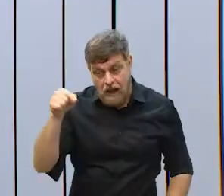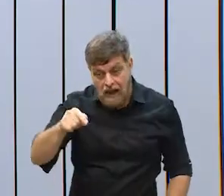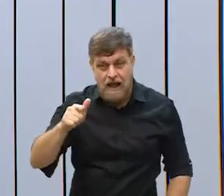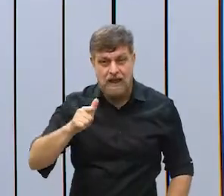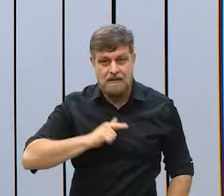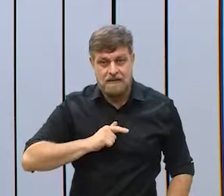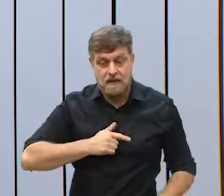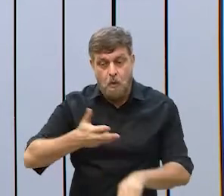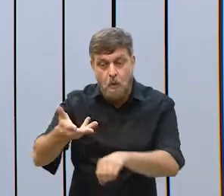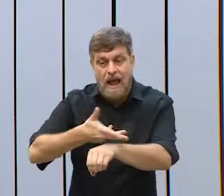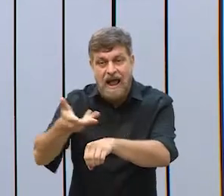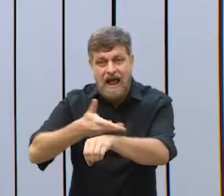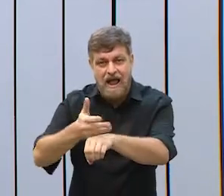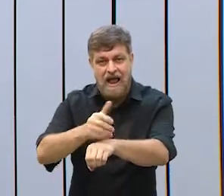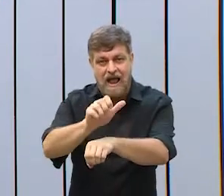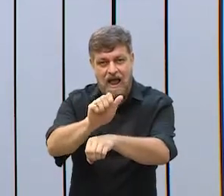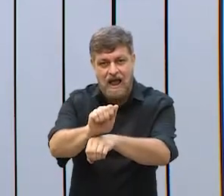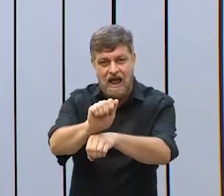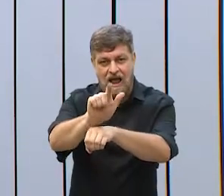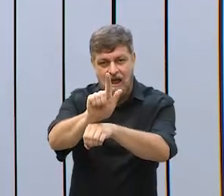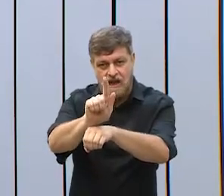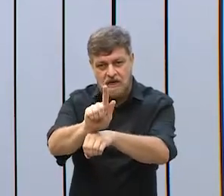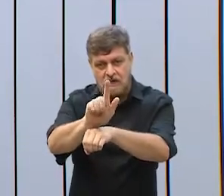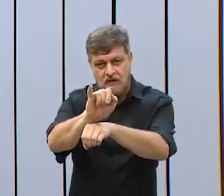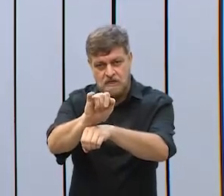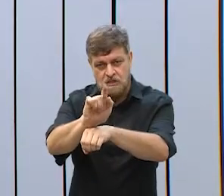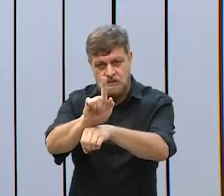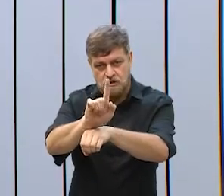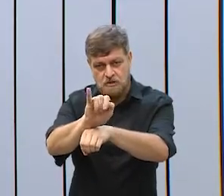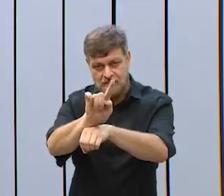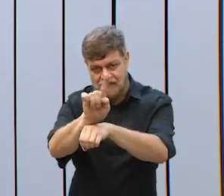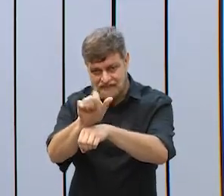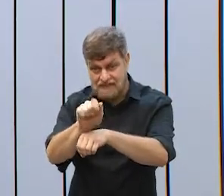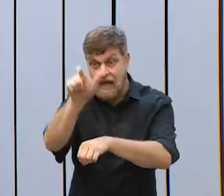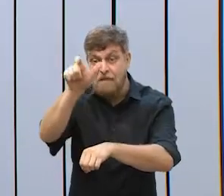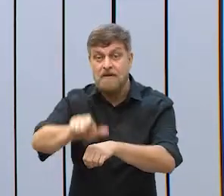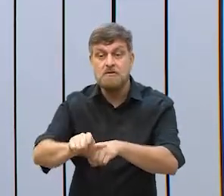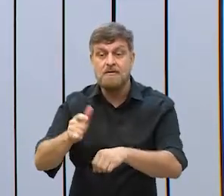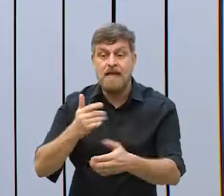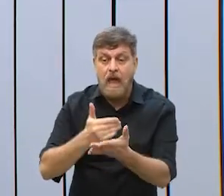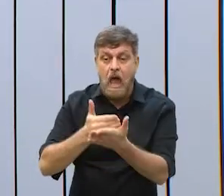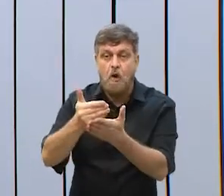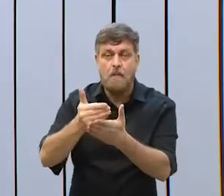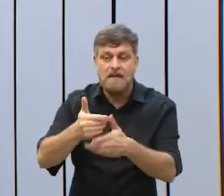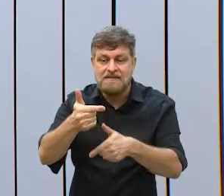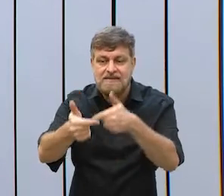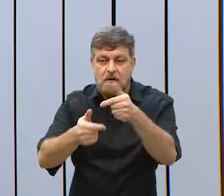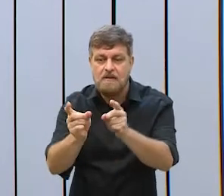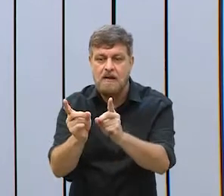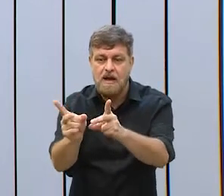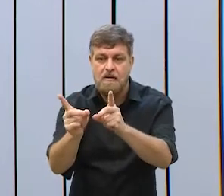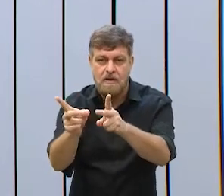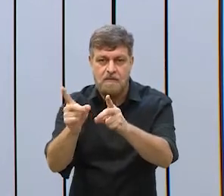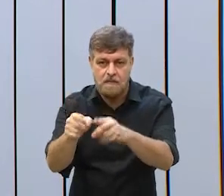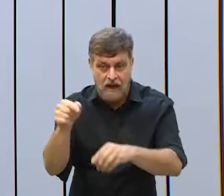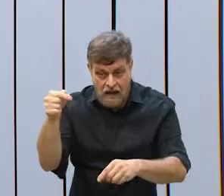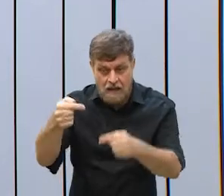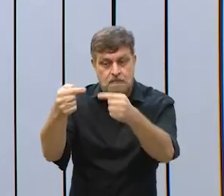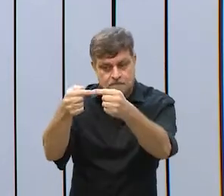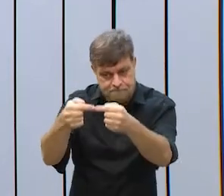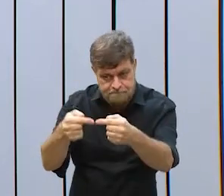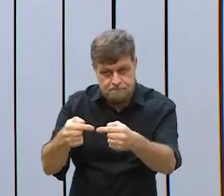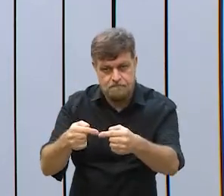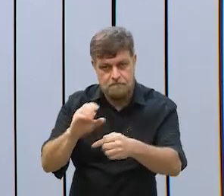que é o Agiliza. Coloca ali para quem quer ir lá começar um comércio, porque a vocação hoje é comercial. Sim.